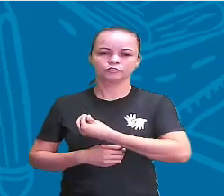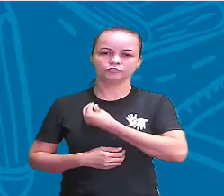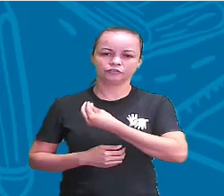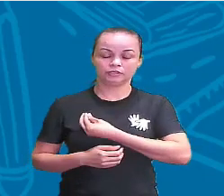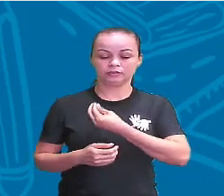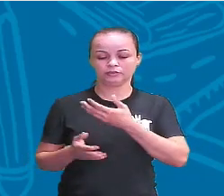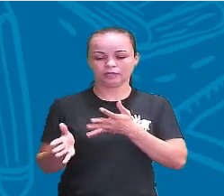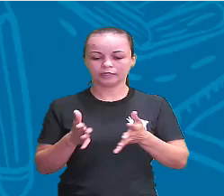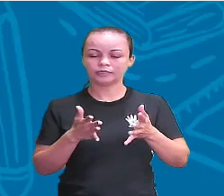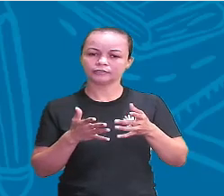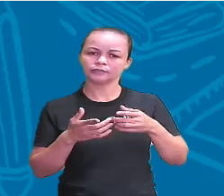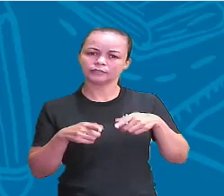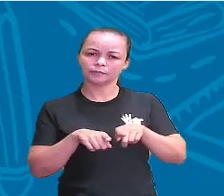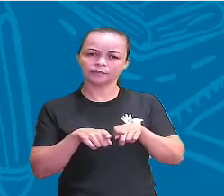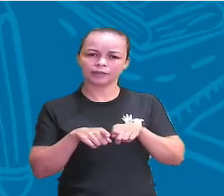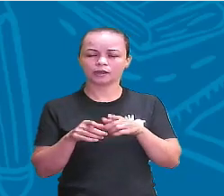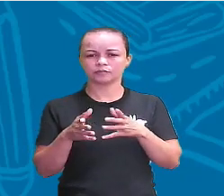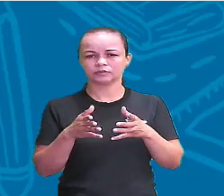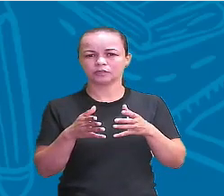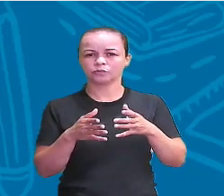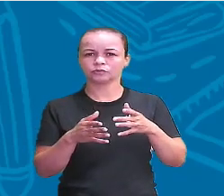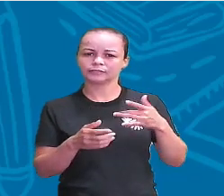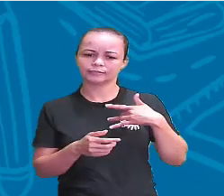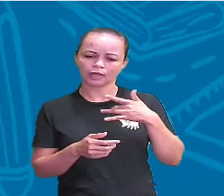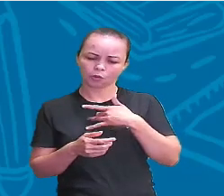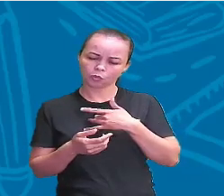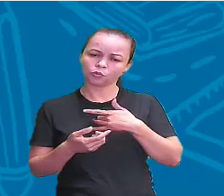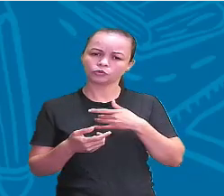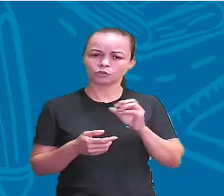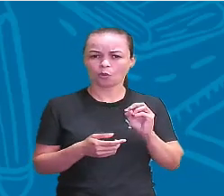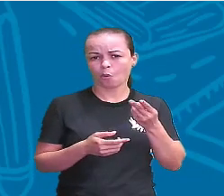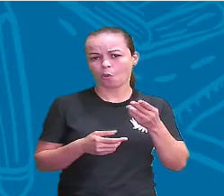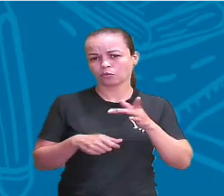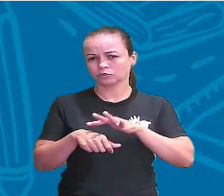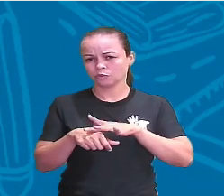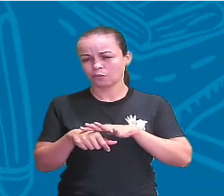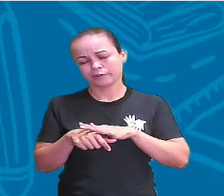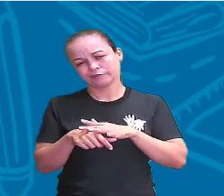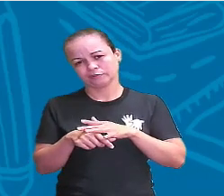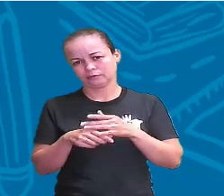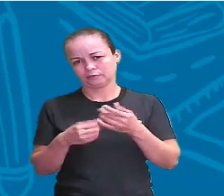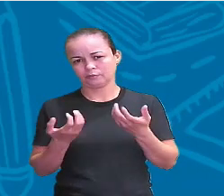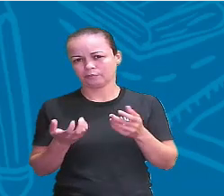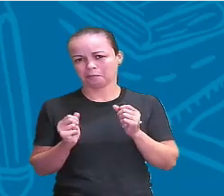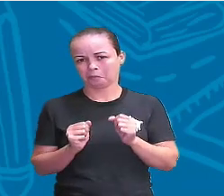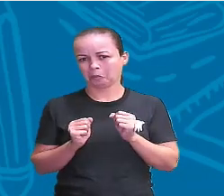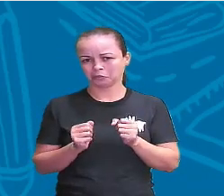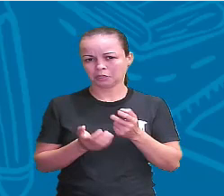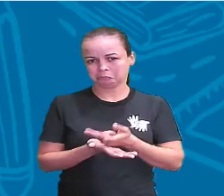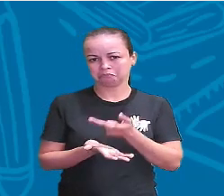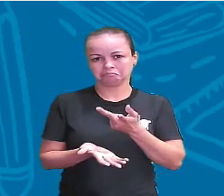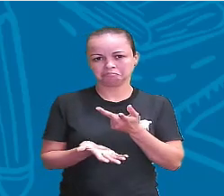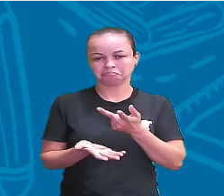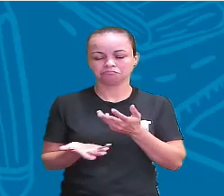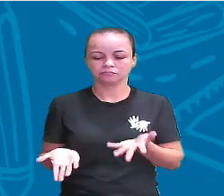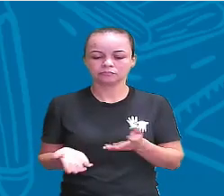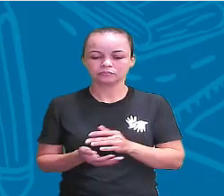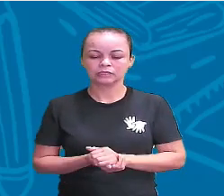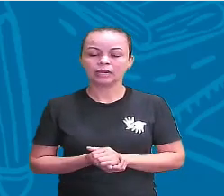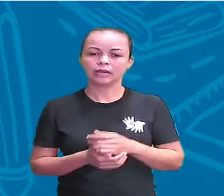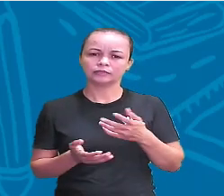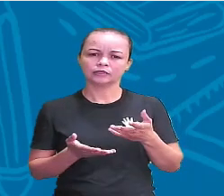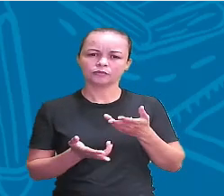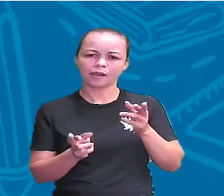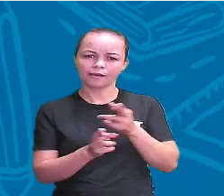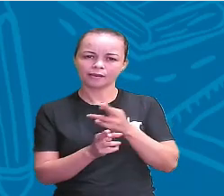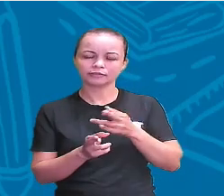saúde ou doença, né, que nós poderemos, né, eventualmente enfrentar, né? Existe uma relação entre os hábitos de vida que